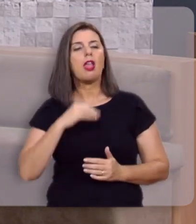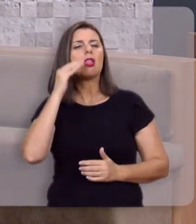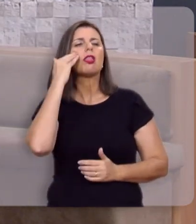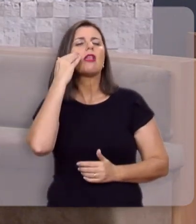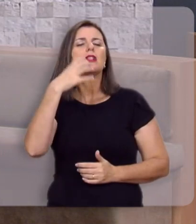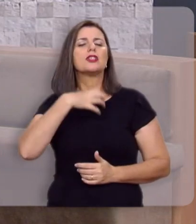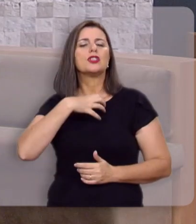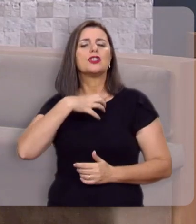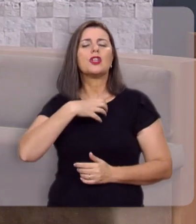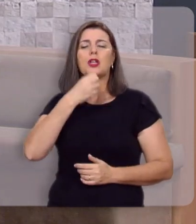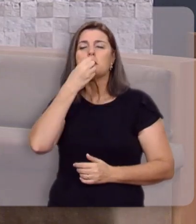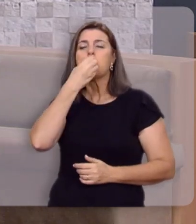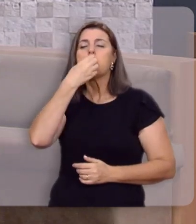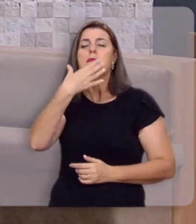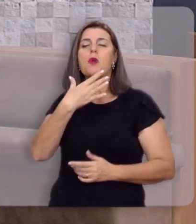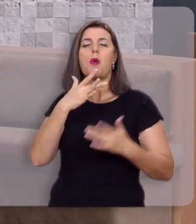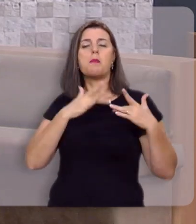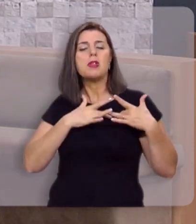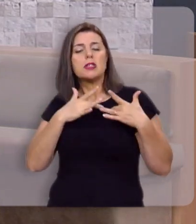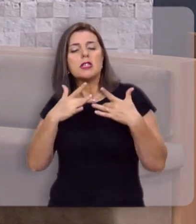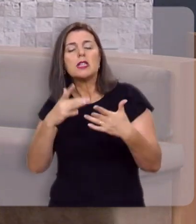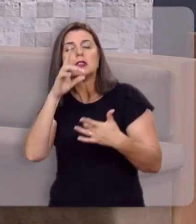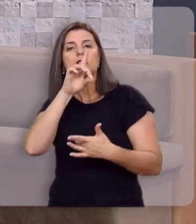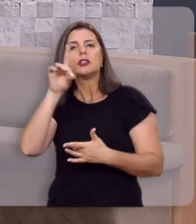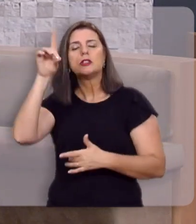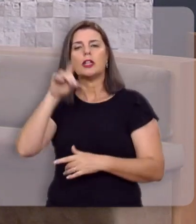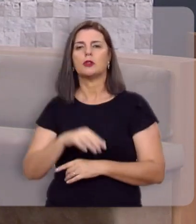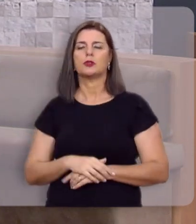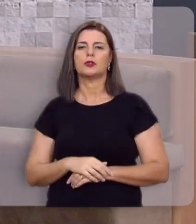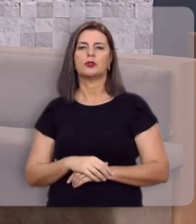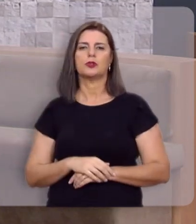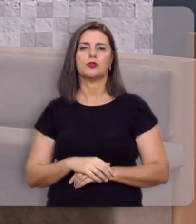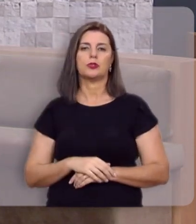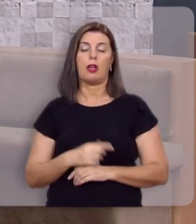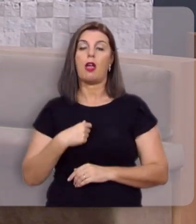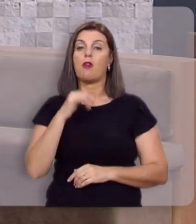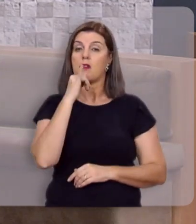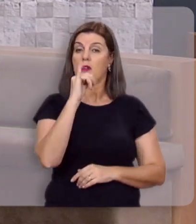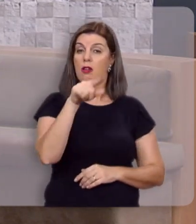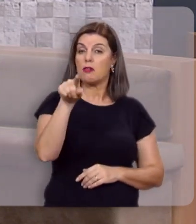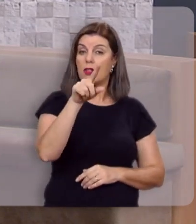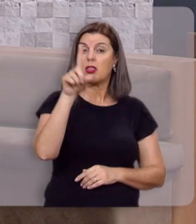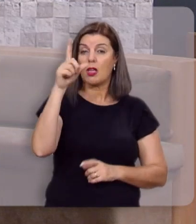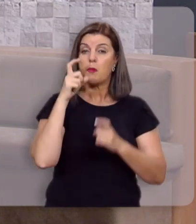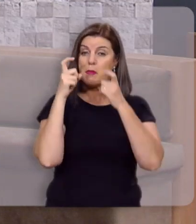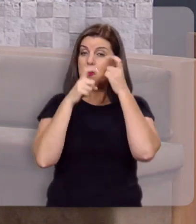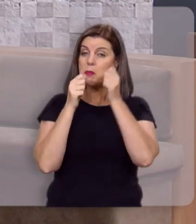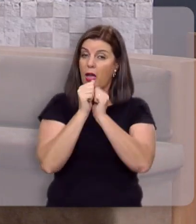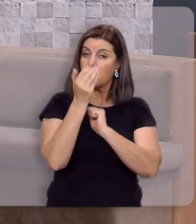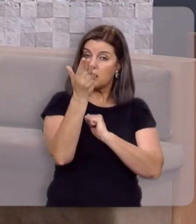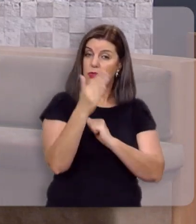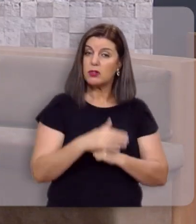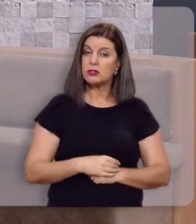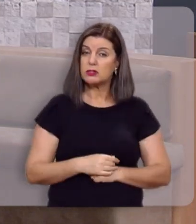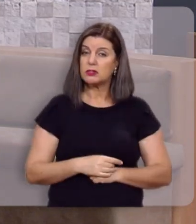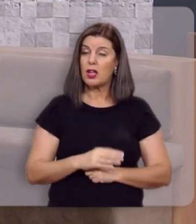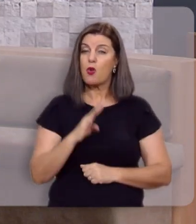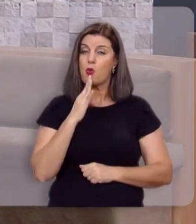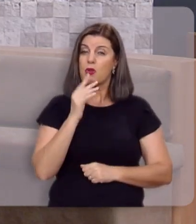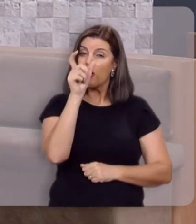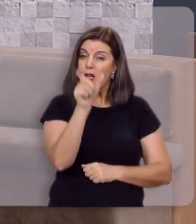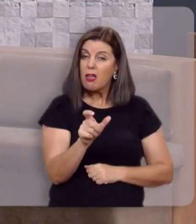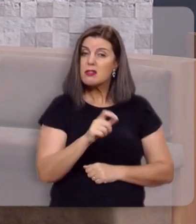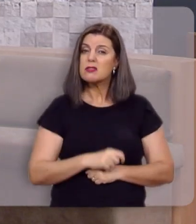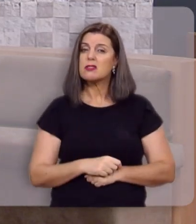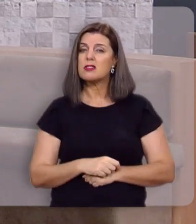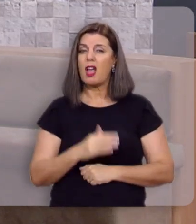compreende o caráter bondoso, misericordioso de Deus. Eu quero dizer para você que Deus se importa com você. Deus conhece